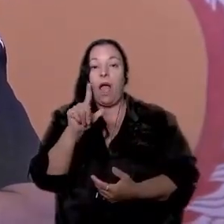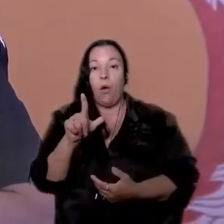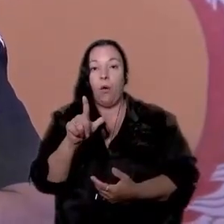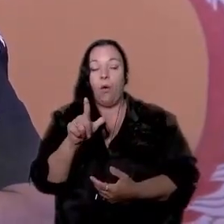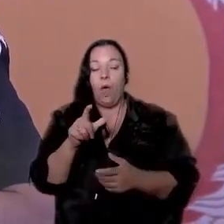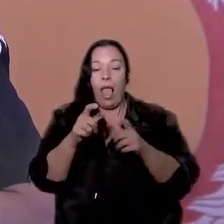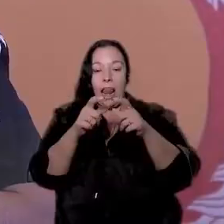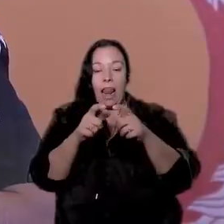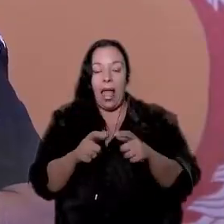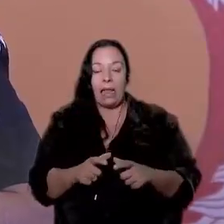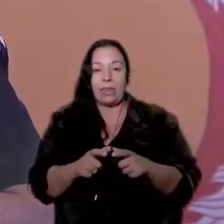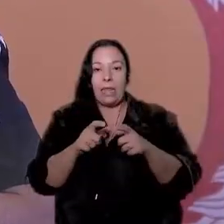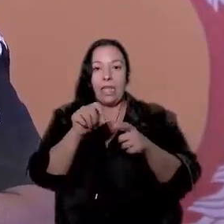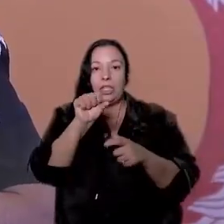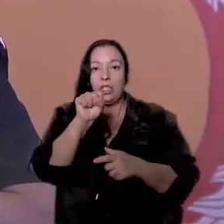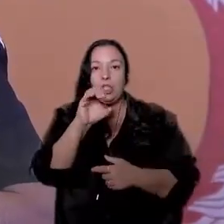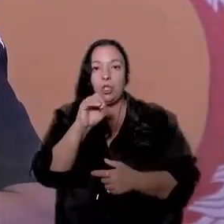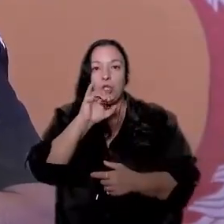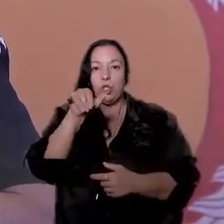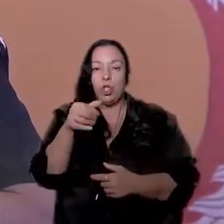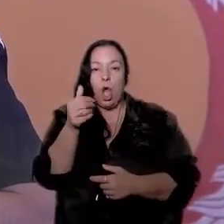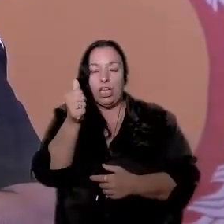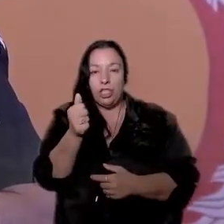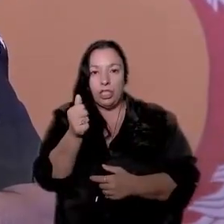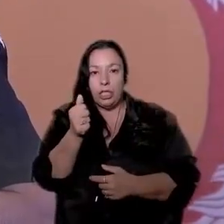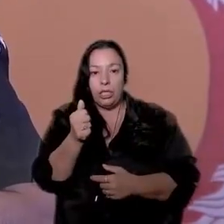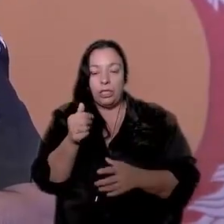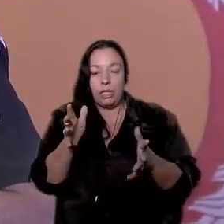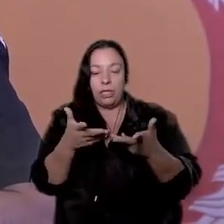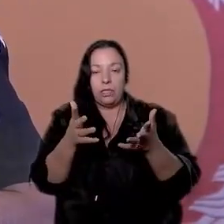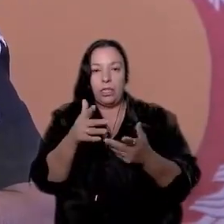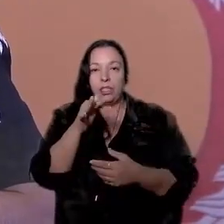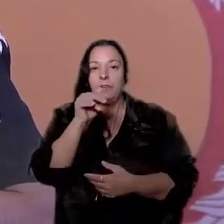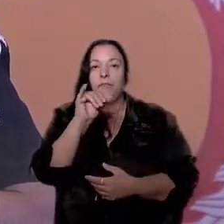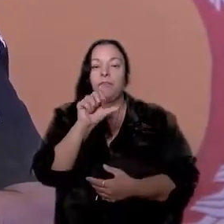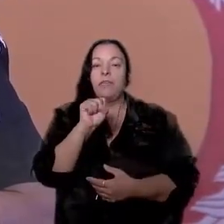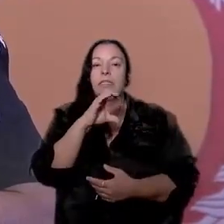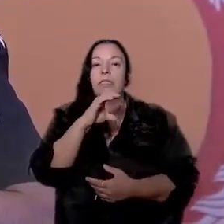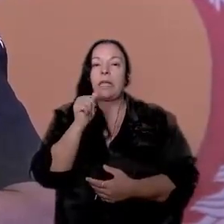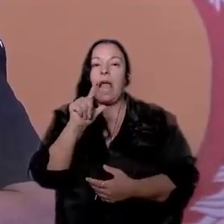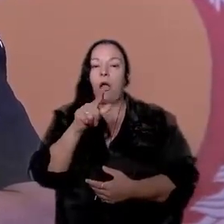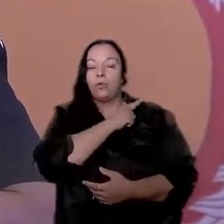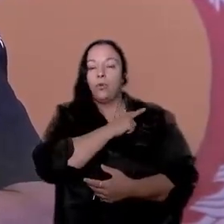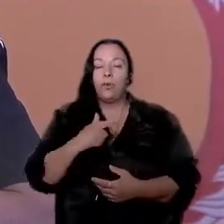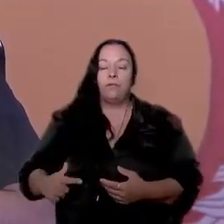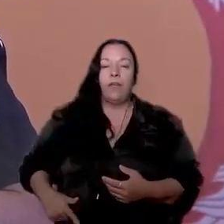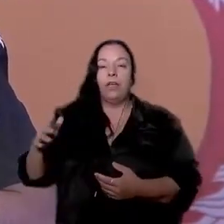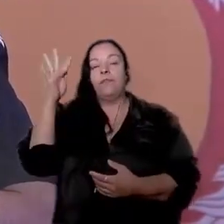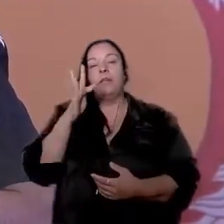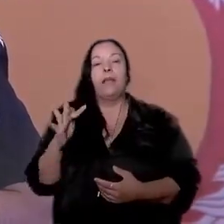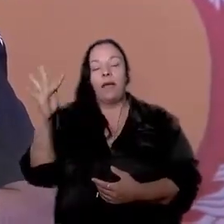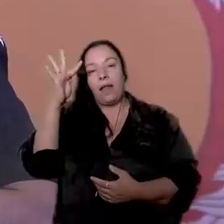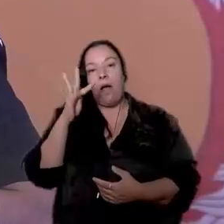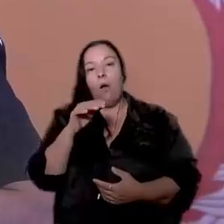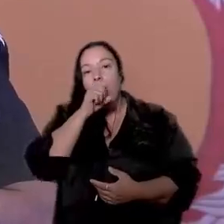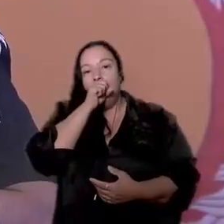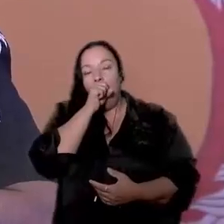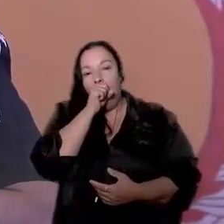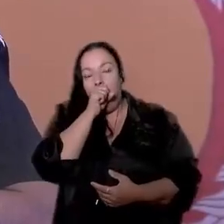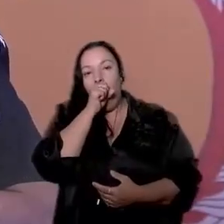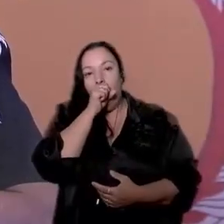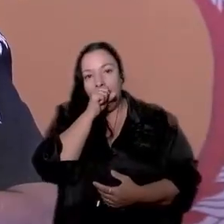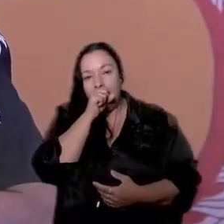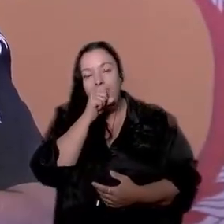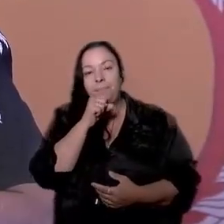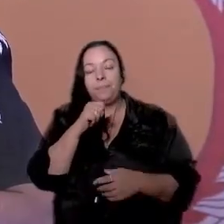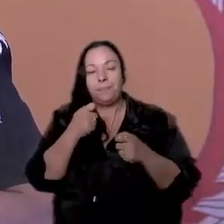de soja que na lata tem dizendo que tem incentivo fiscal do governo federal. Mas todo espetáculo e toda ação cultural que tem é